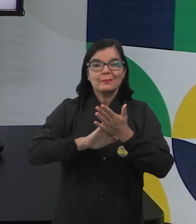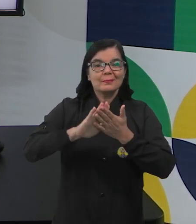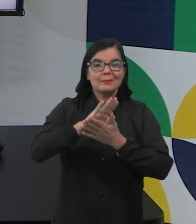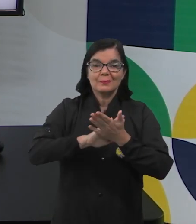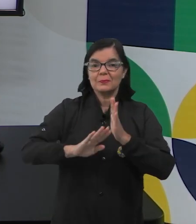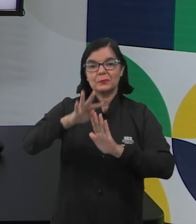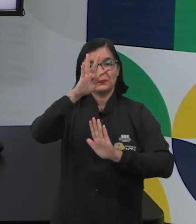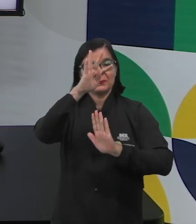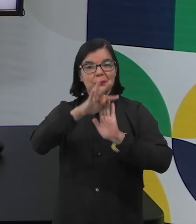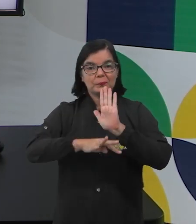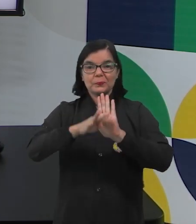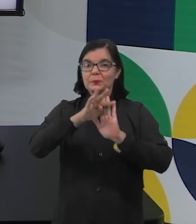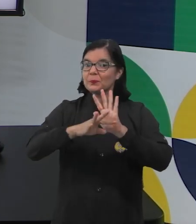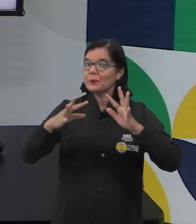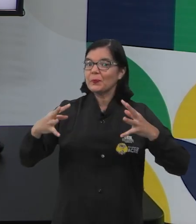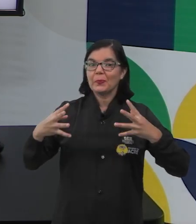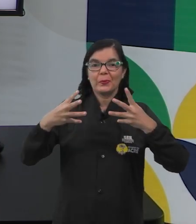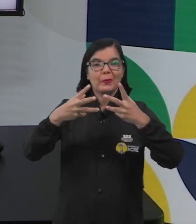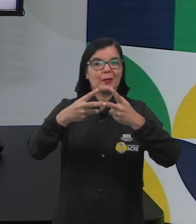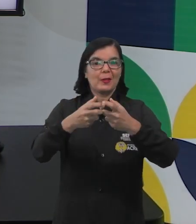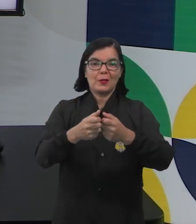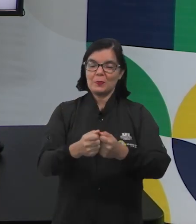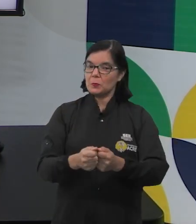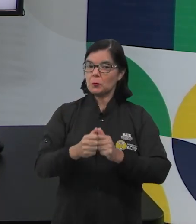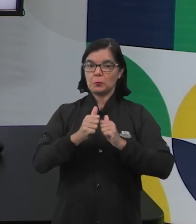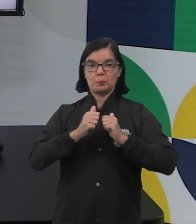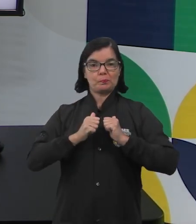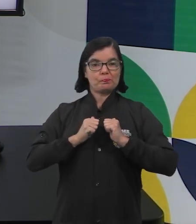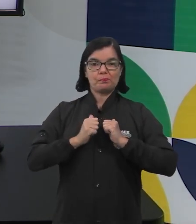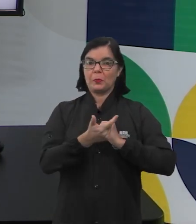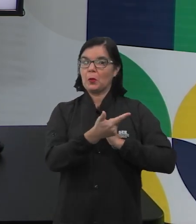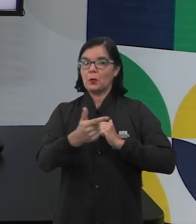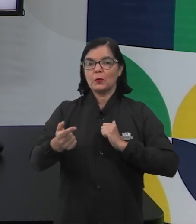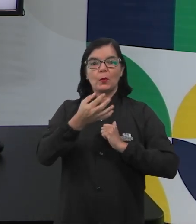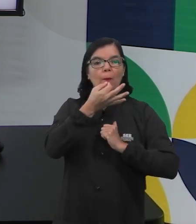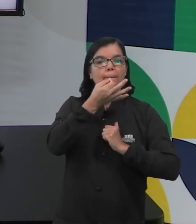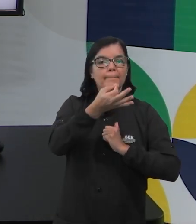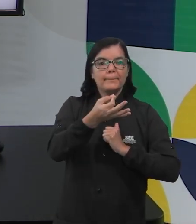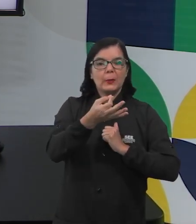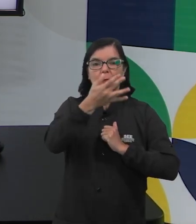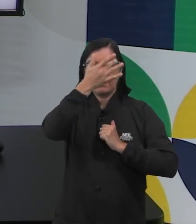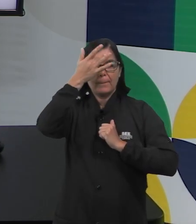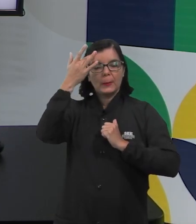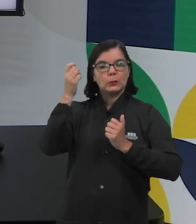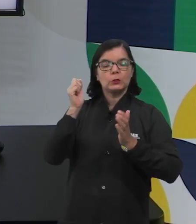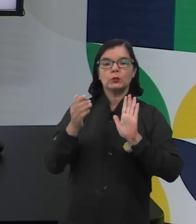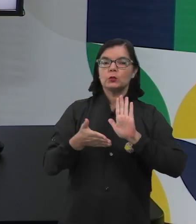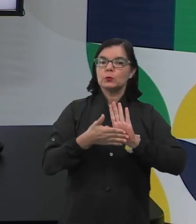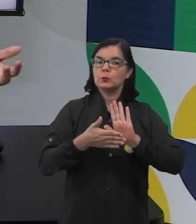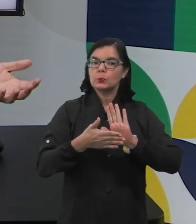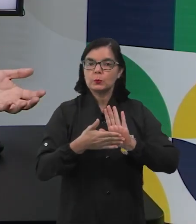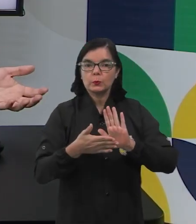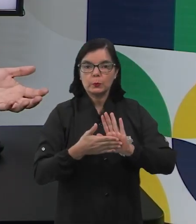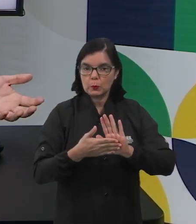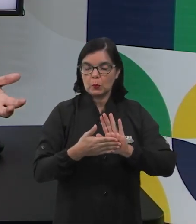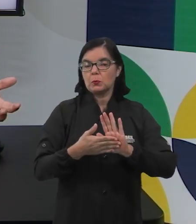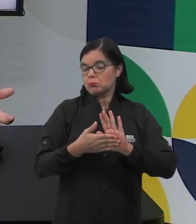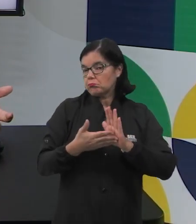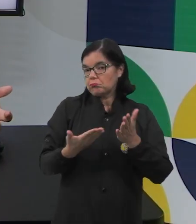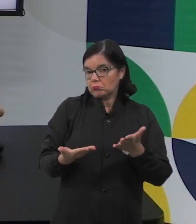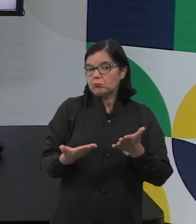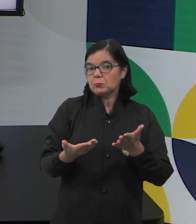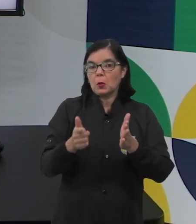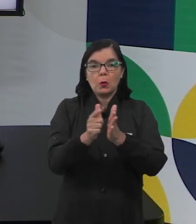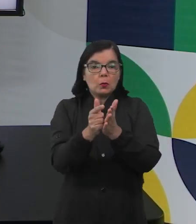o texto em si, ele é totalmente imparcial. Eu não vou ter a opinião daquele autor, muito provavelmente é